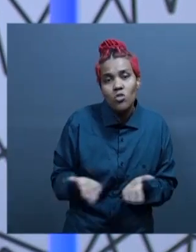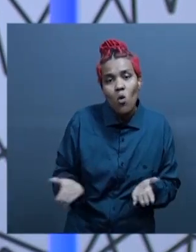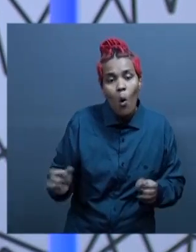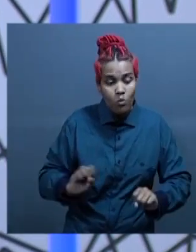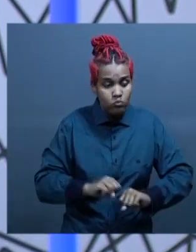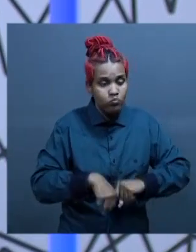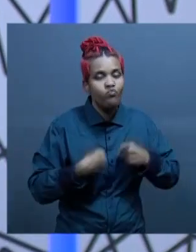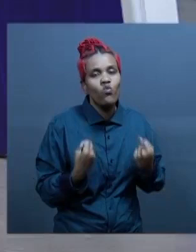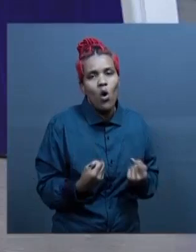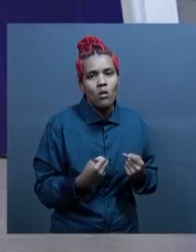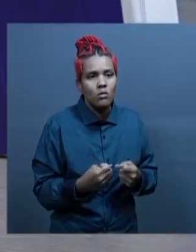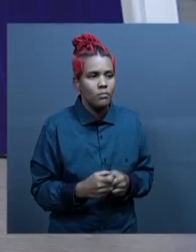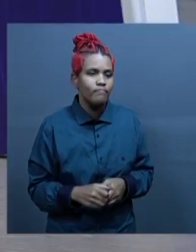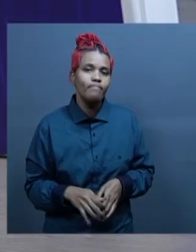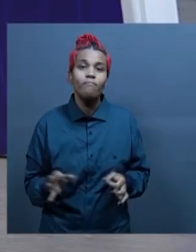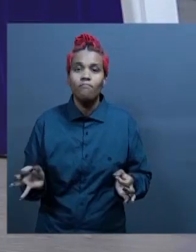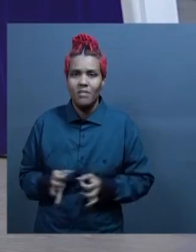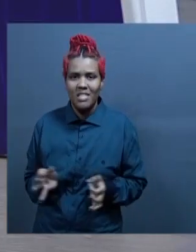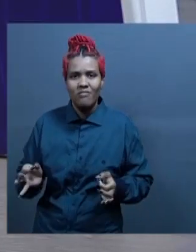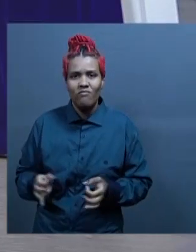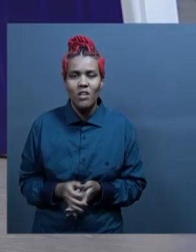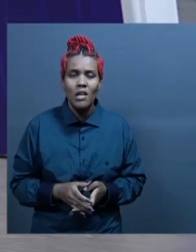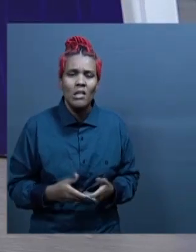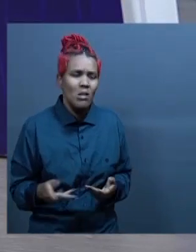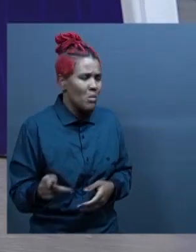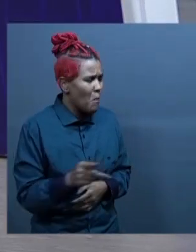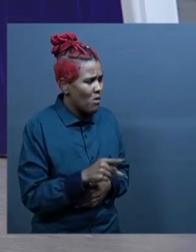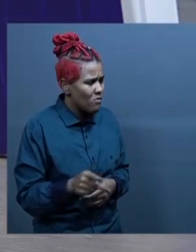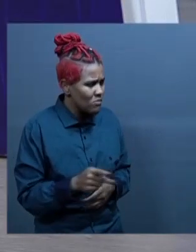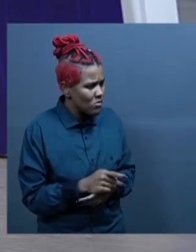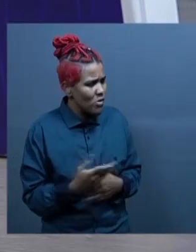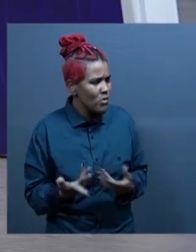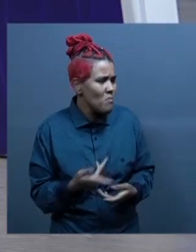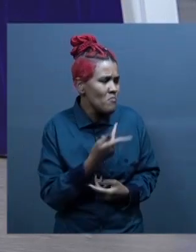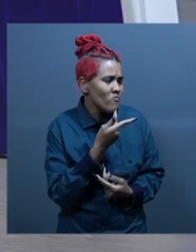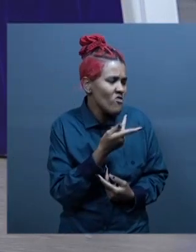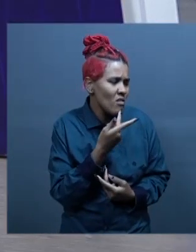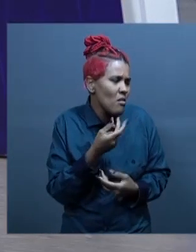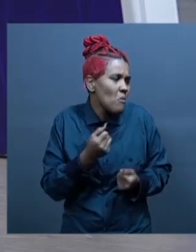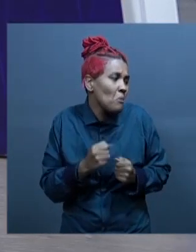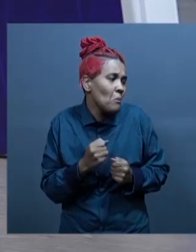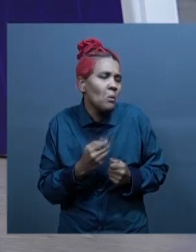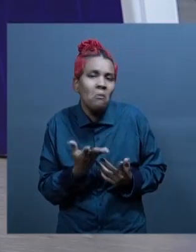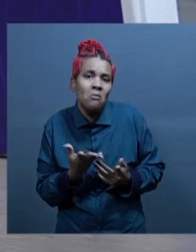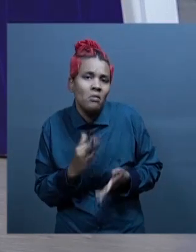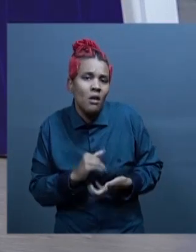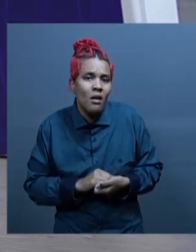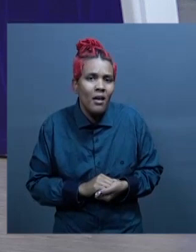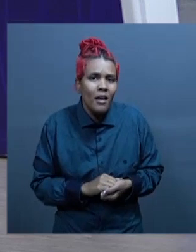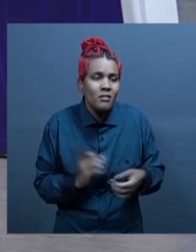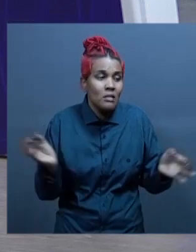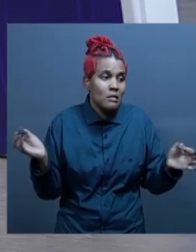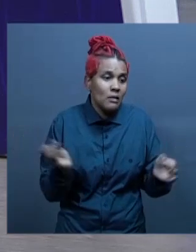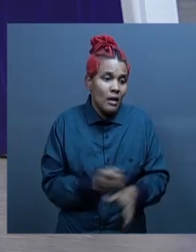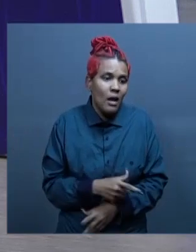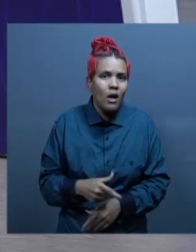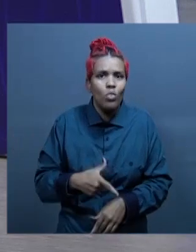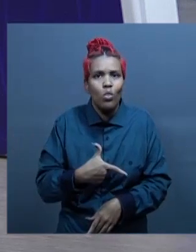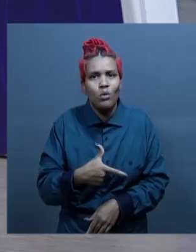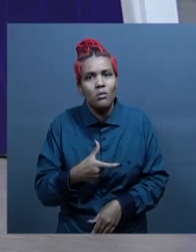perfeito professora renata então o que a gente pode falar em qual seria o futuro da propaganda ainda estamos errando uma década em